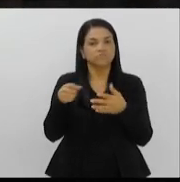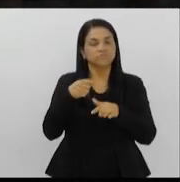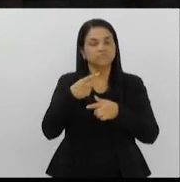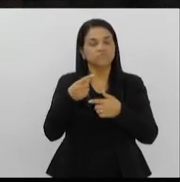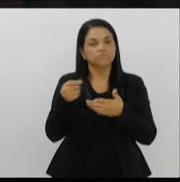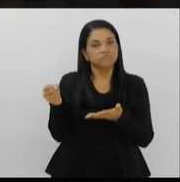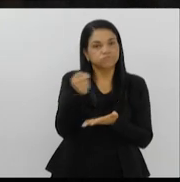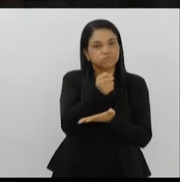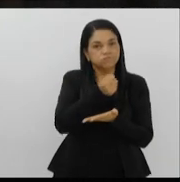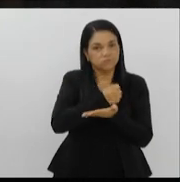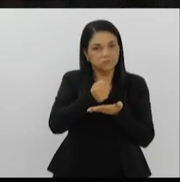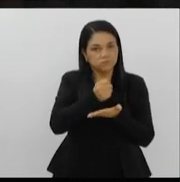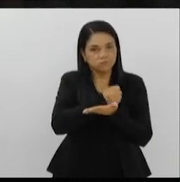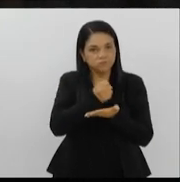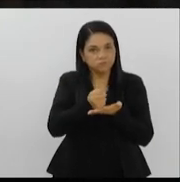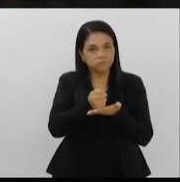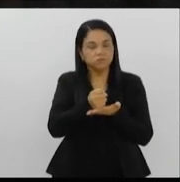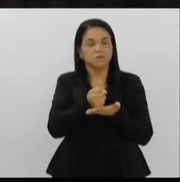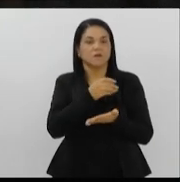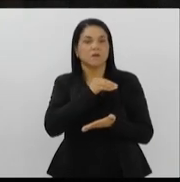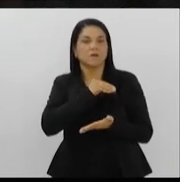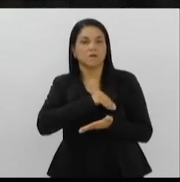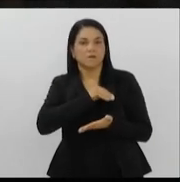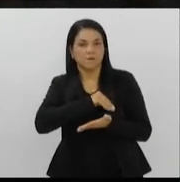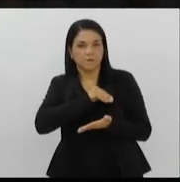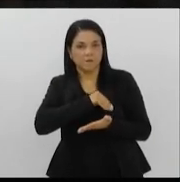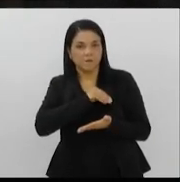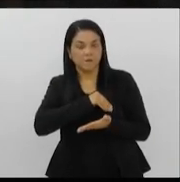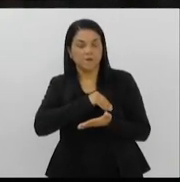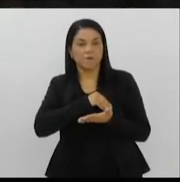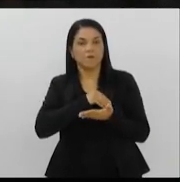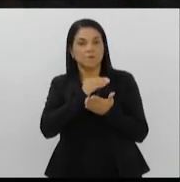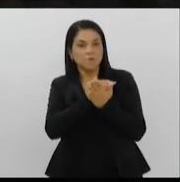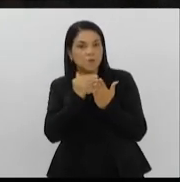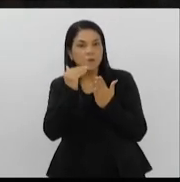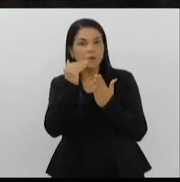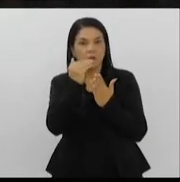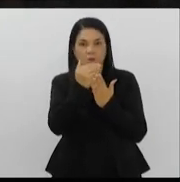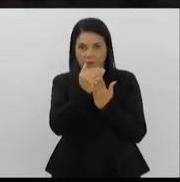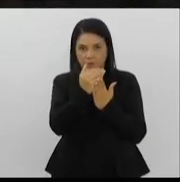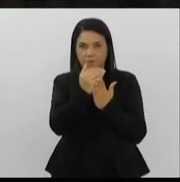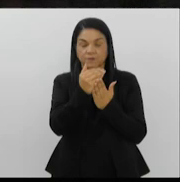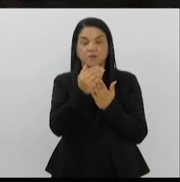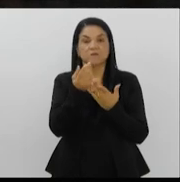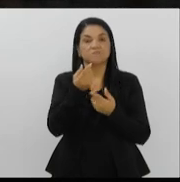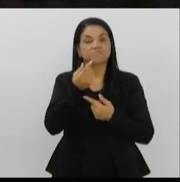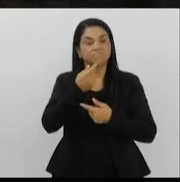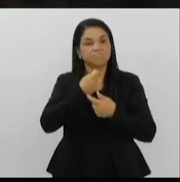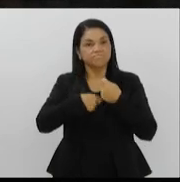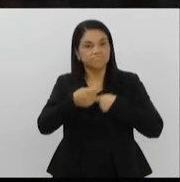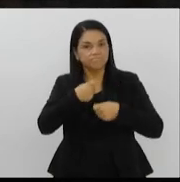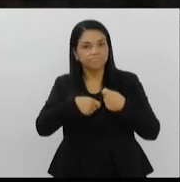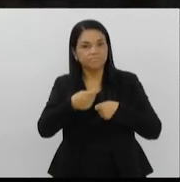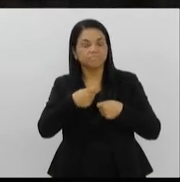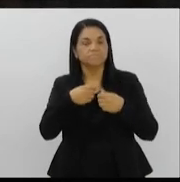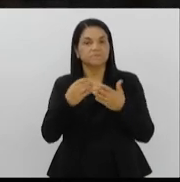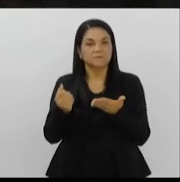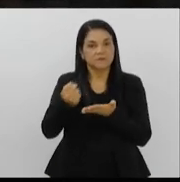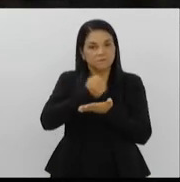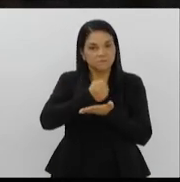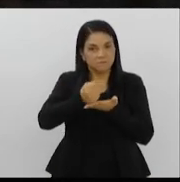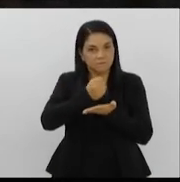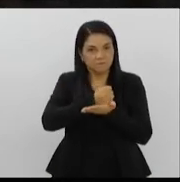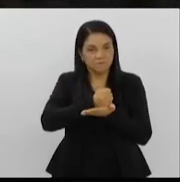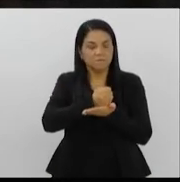renda. Quando nós temos o aumento da geração do emprego e da renda, o consumo